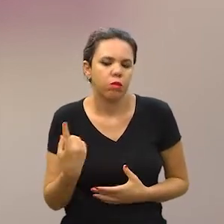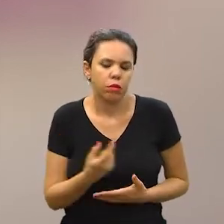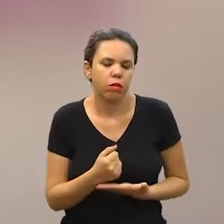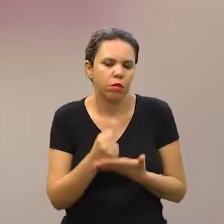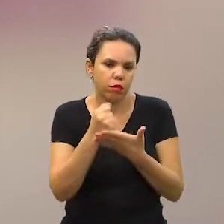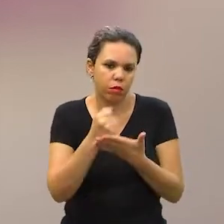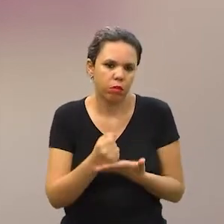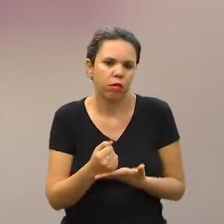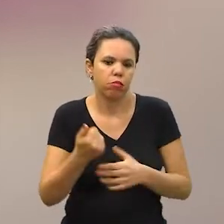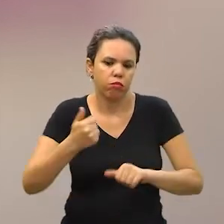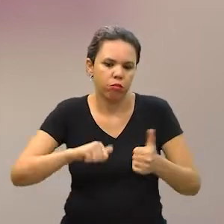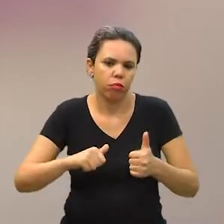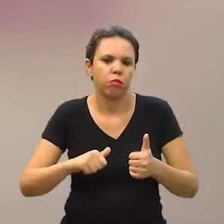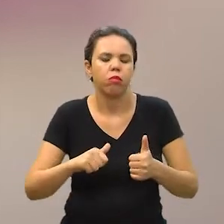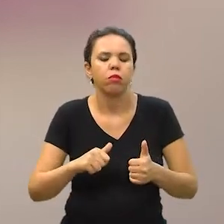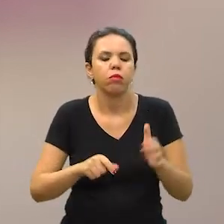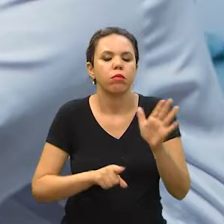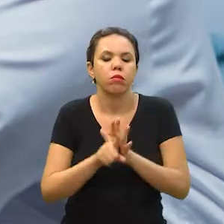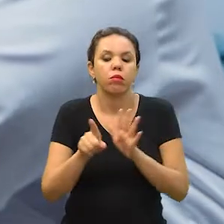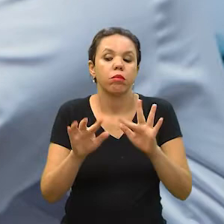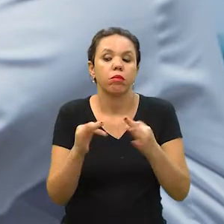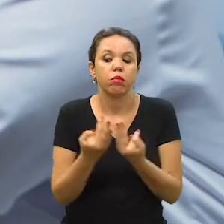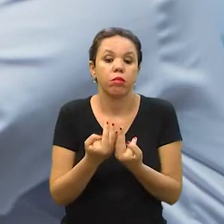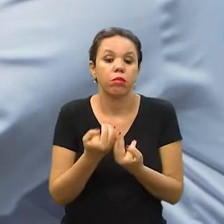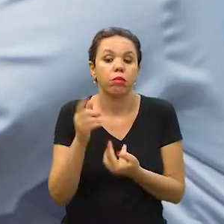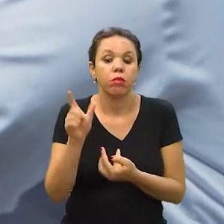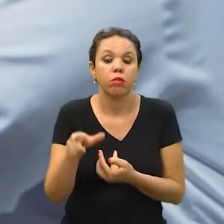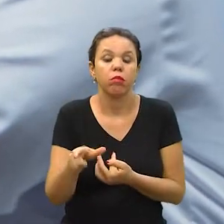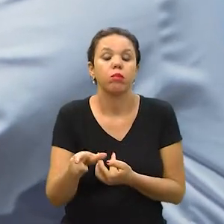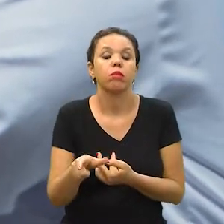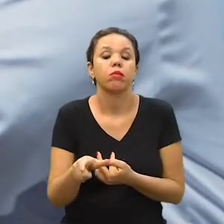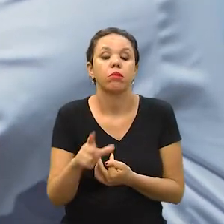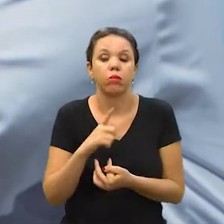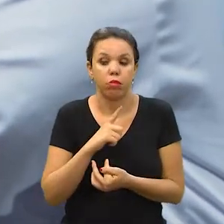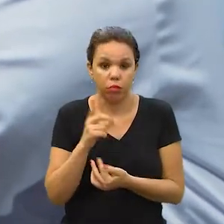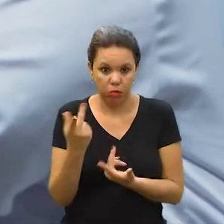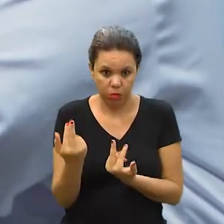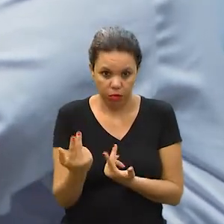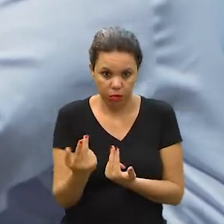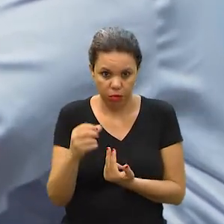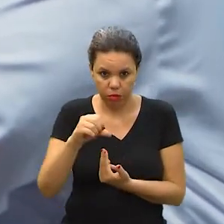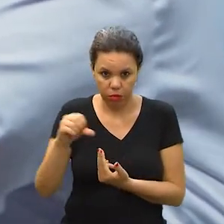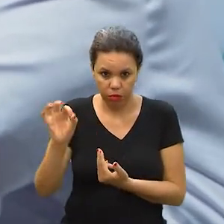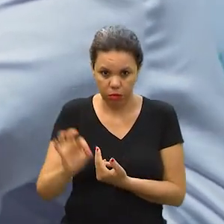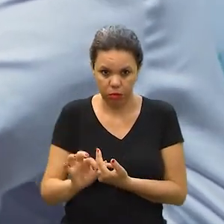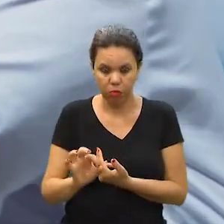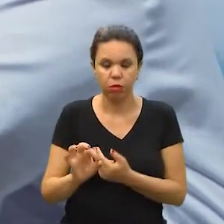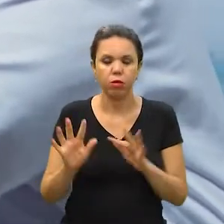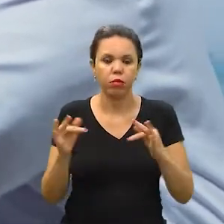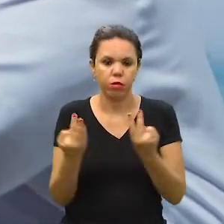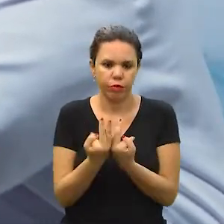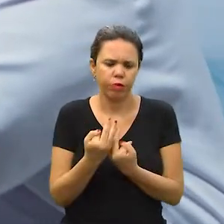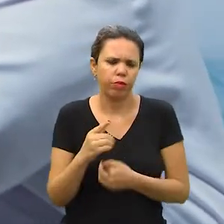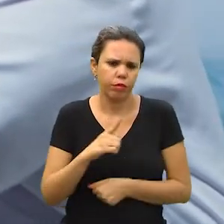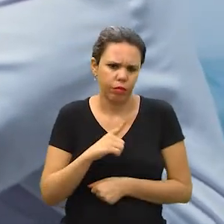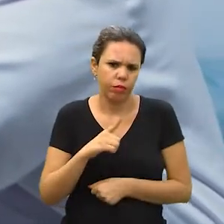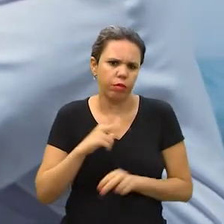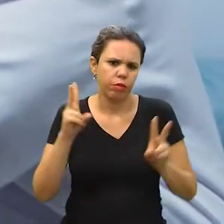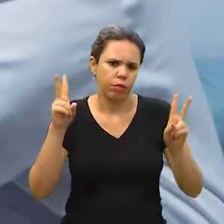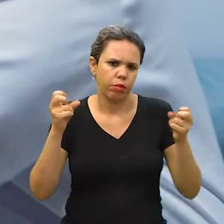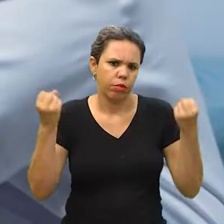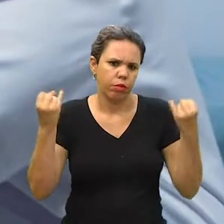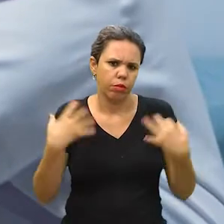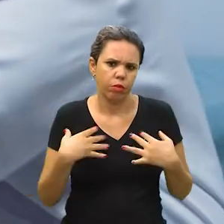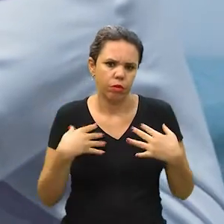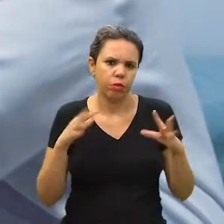nosso diagnóstico é a gente perguntar na família. Sempre, assim, 99% das vezes a família consegue relatar